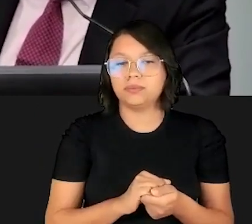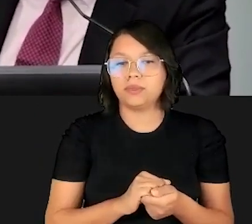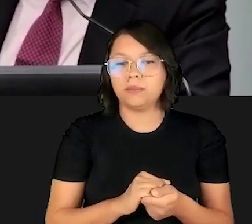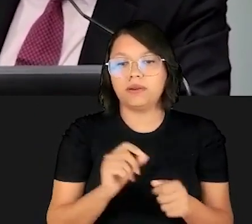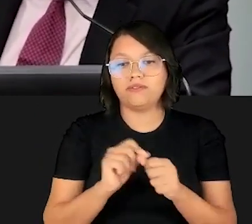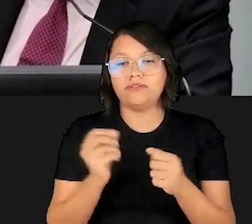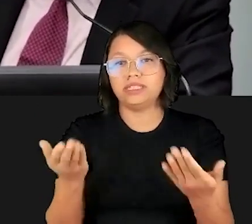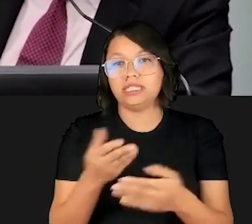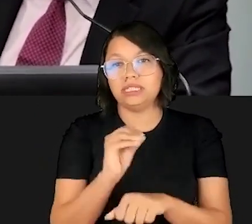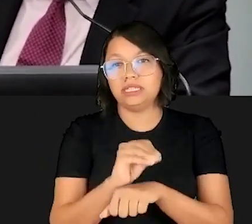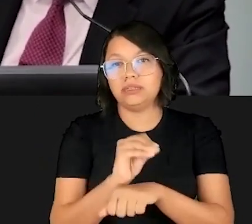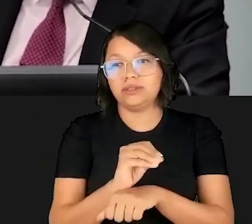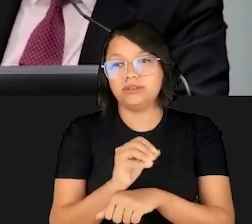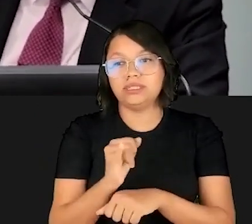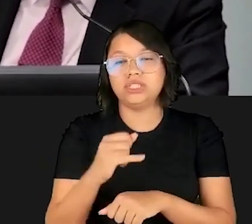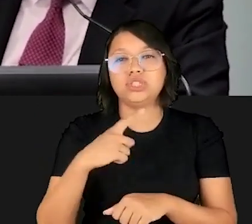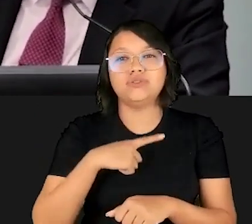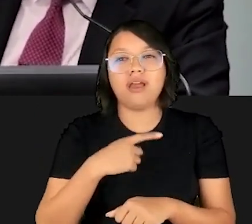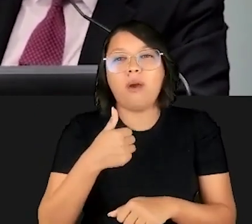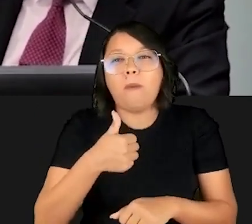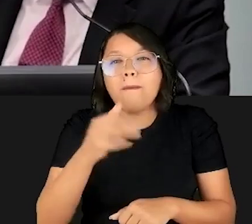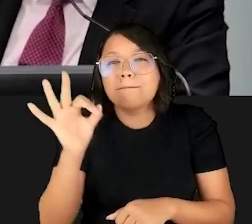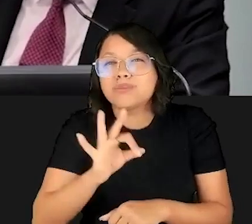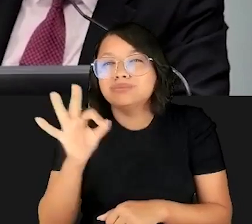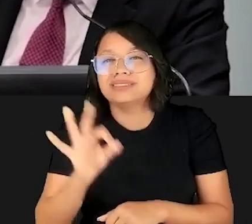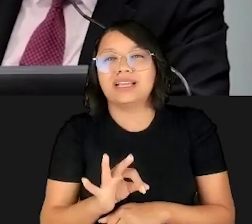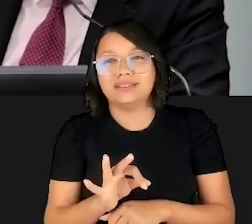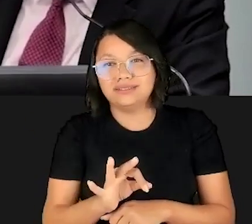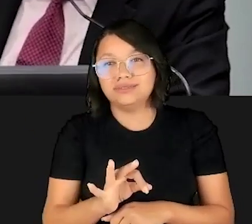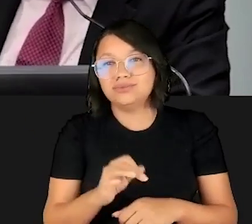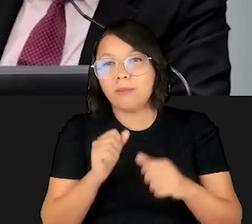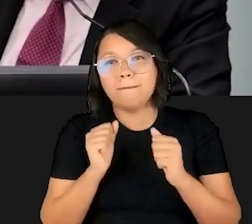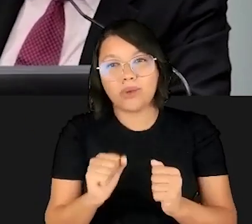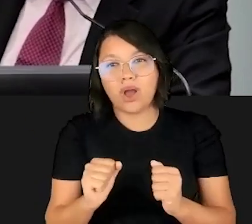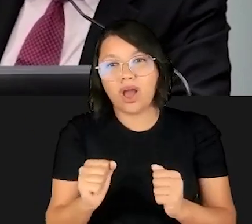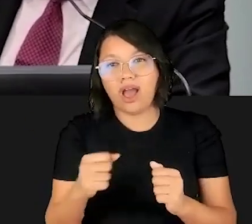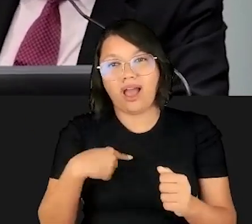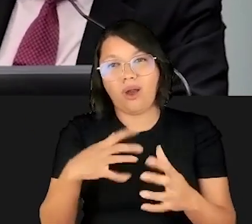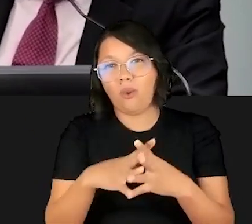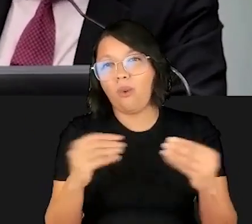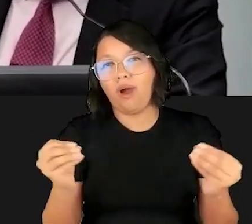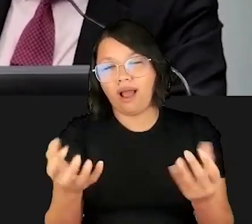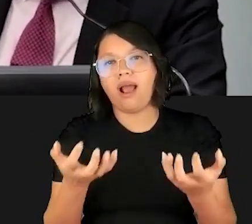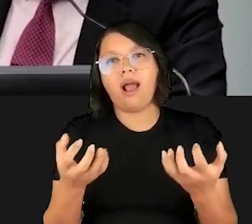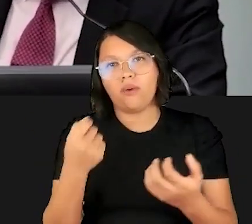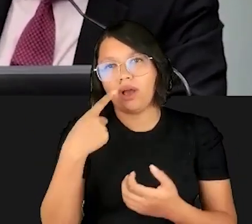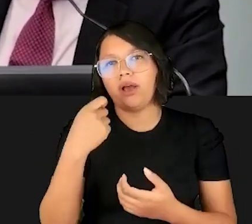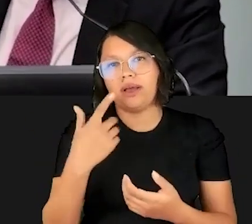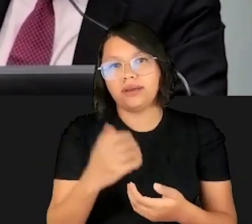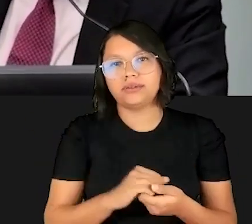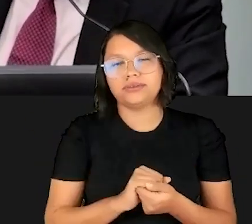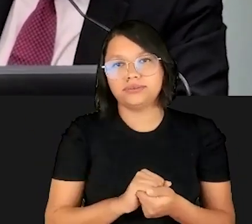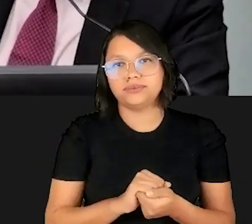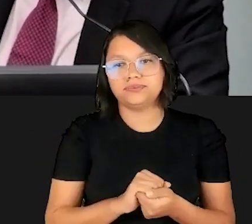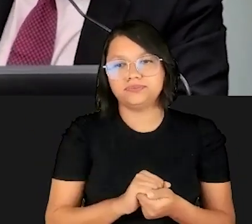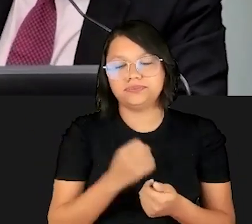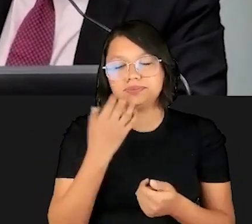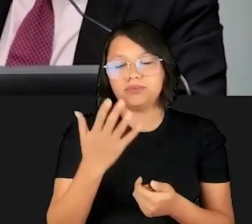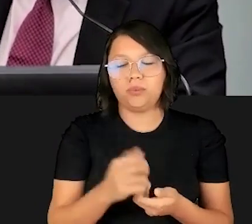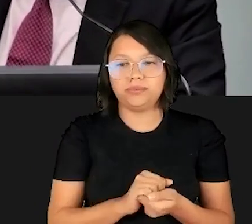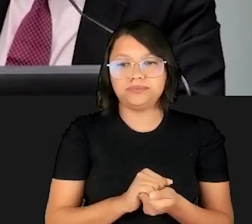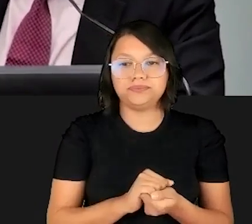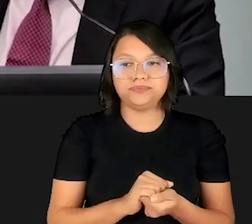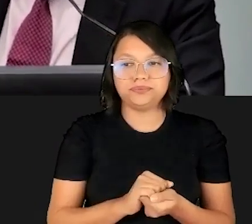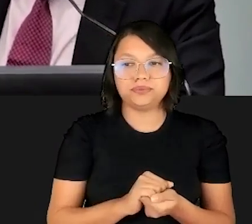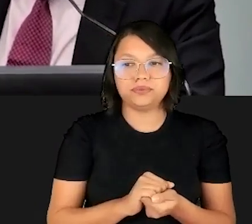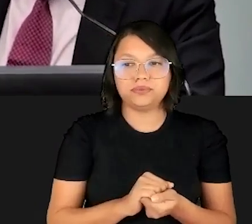E a resposta foi, se tiver 1% de chance de cura, eu quero tomar esse remédio, certo? Bom,